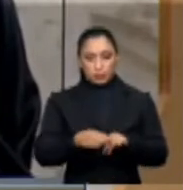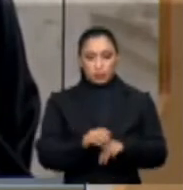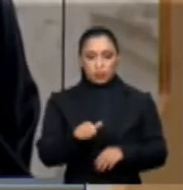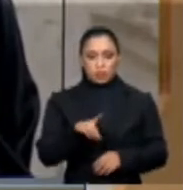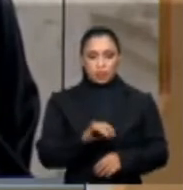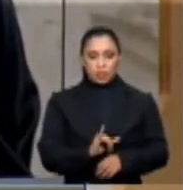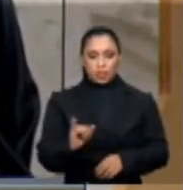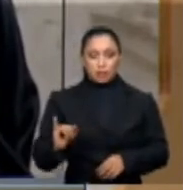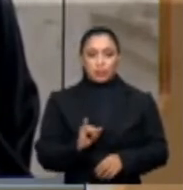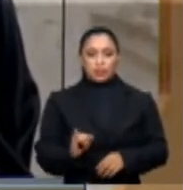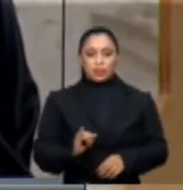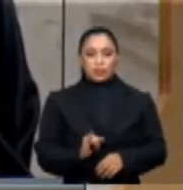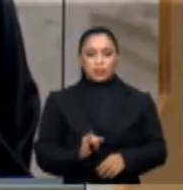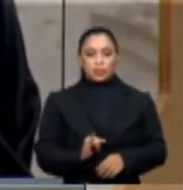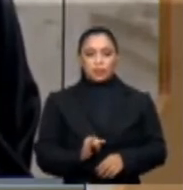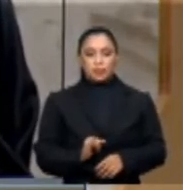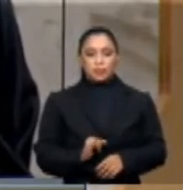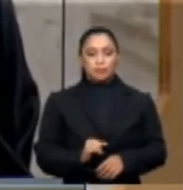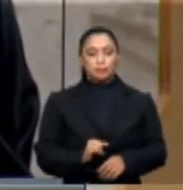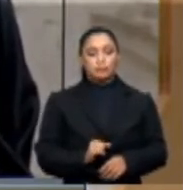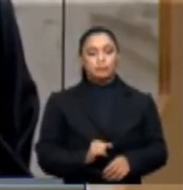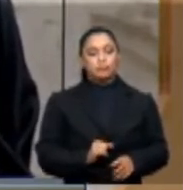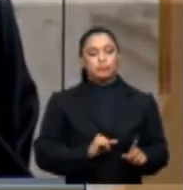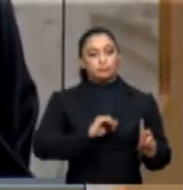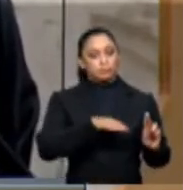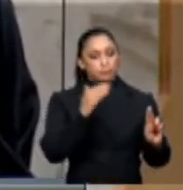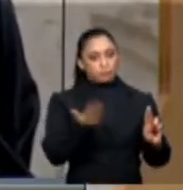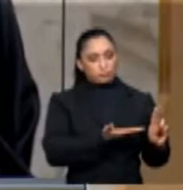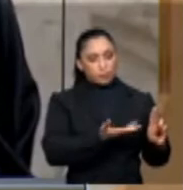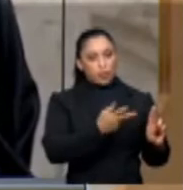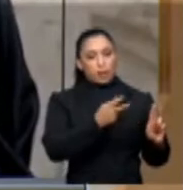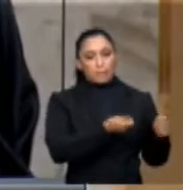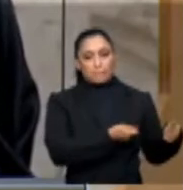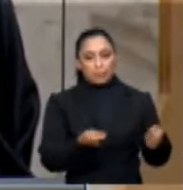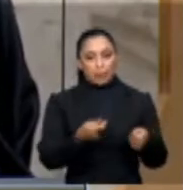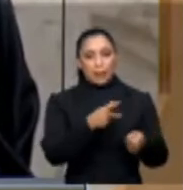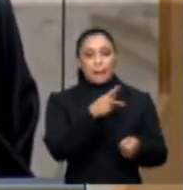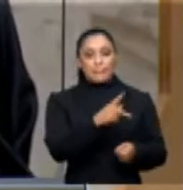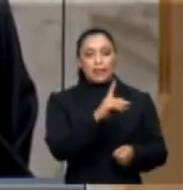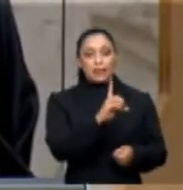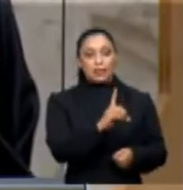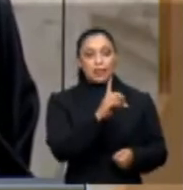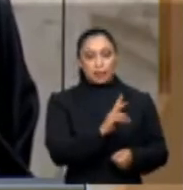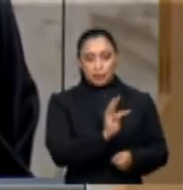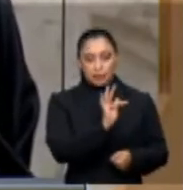julgamento, ajuizada pelo Partido Democrático Trabalhista, discute-se